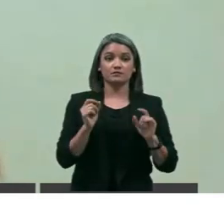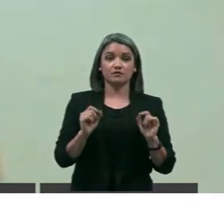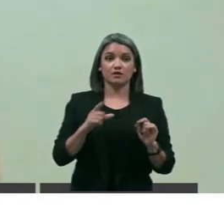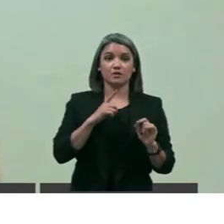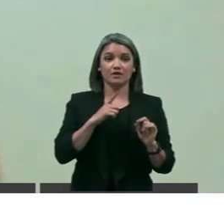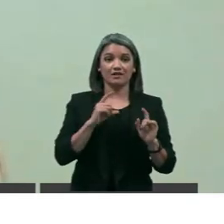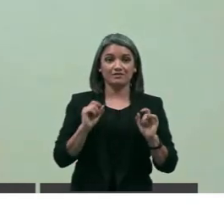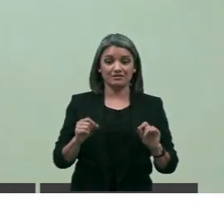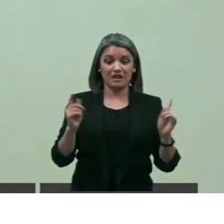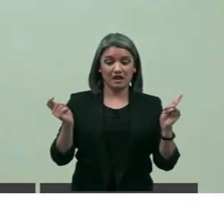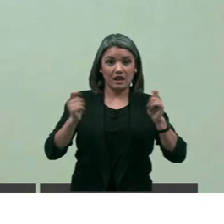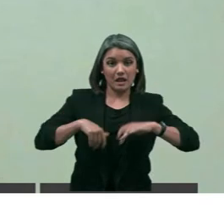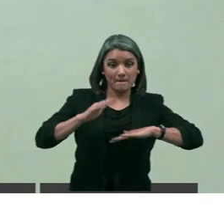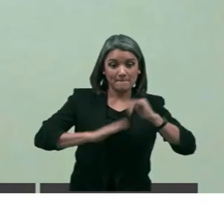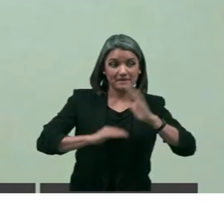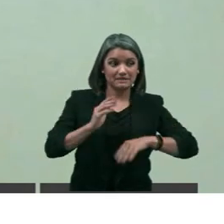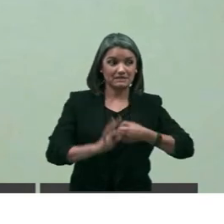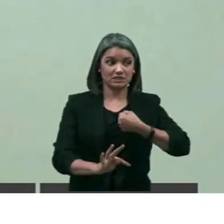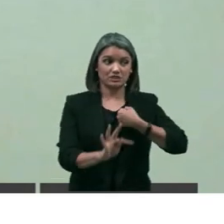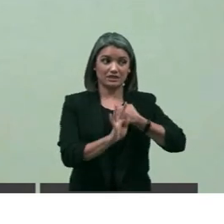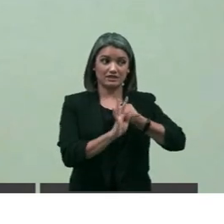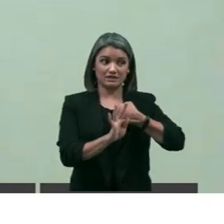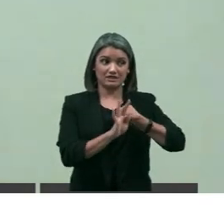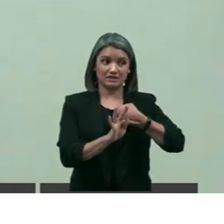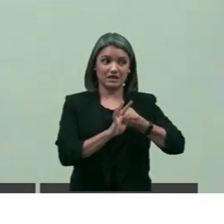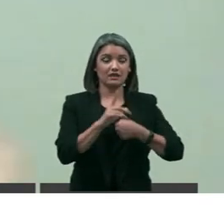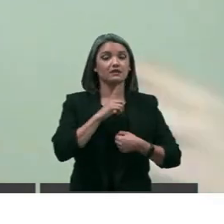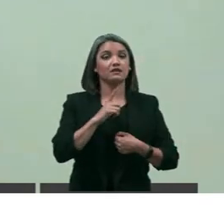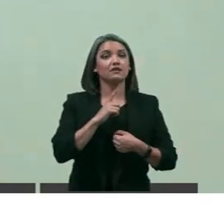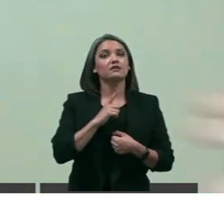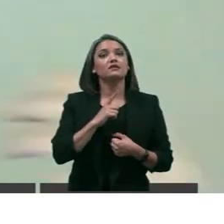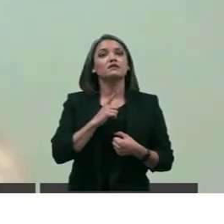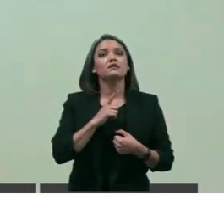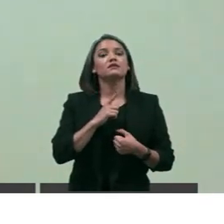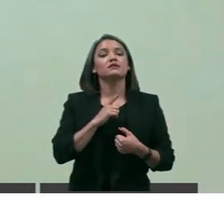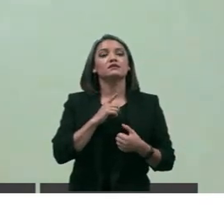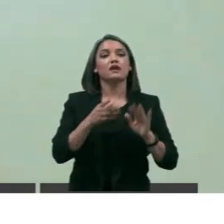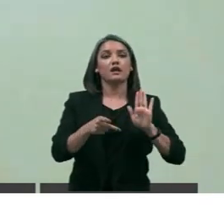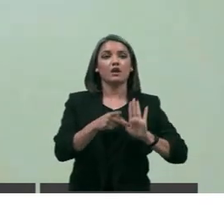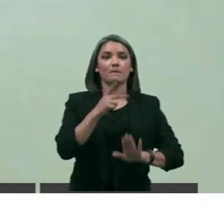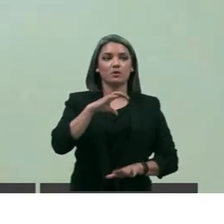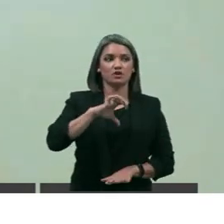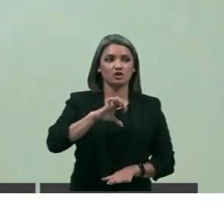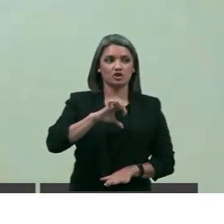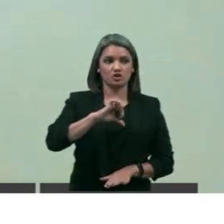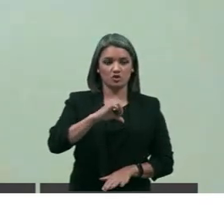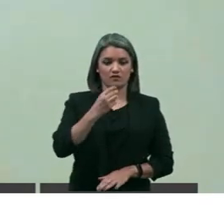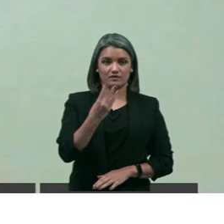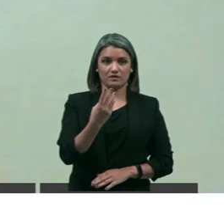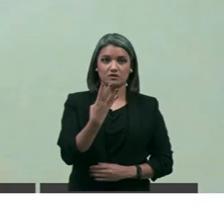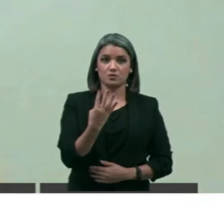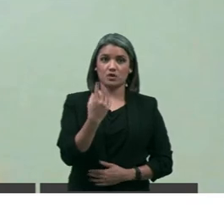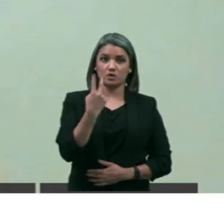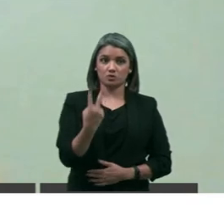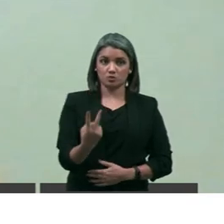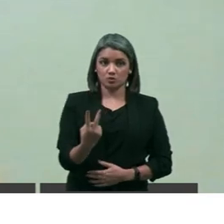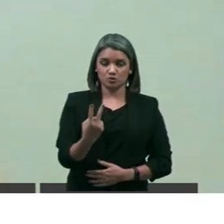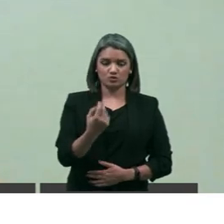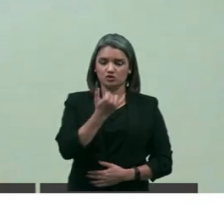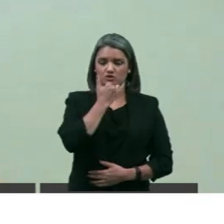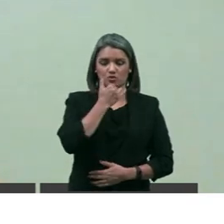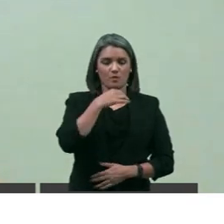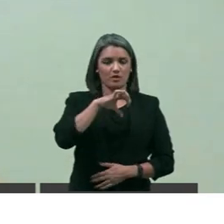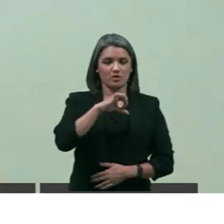da capacidade técnica, prevista na portaria 9341, lá do TJ de São Paulo, é